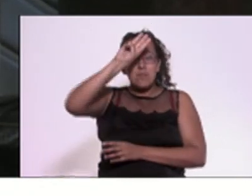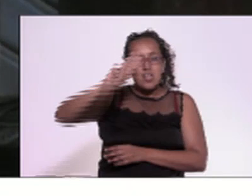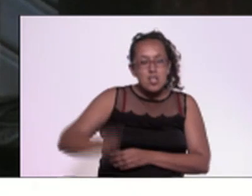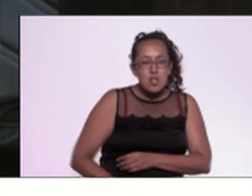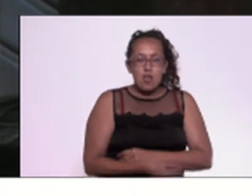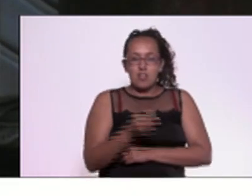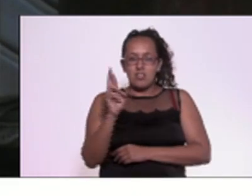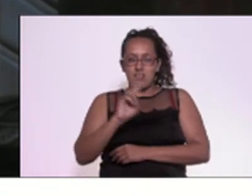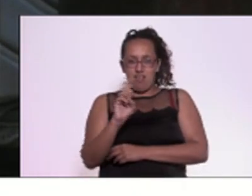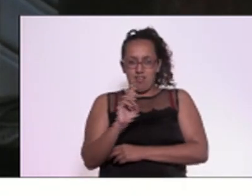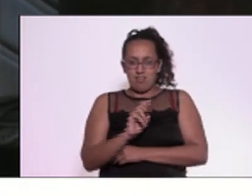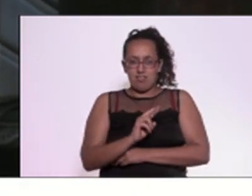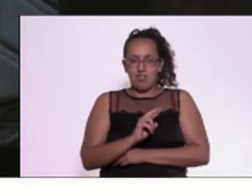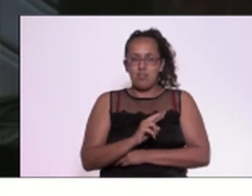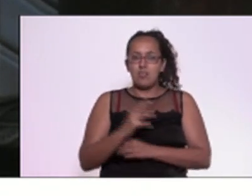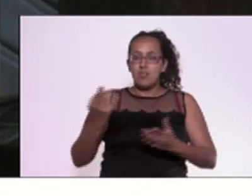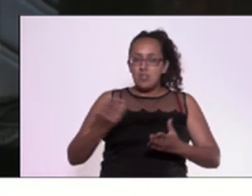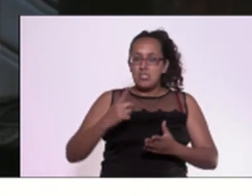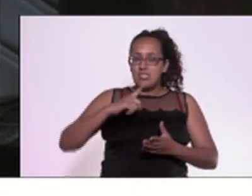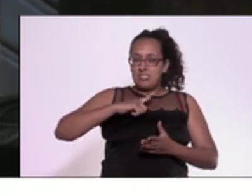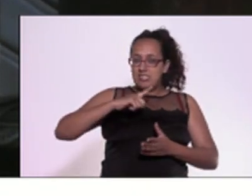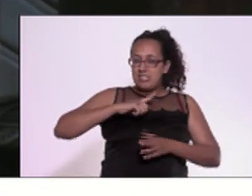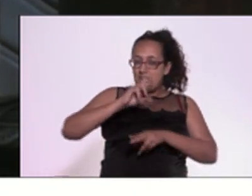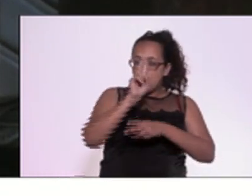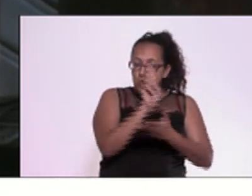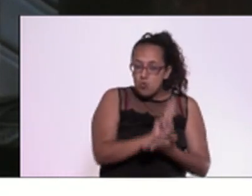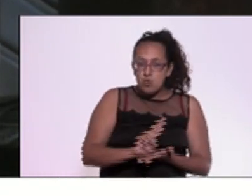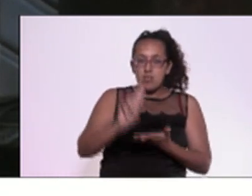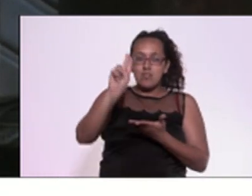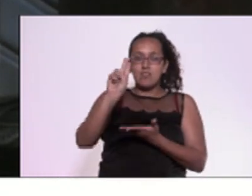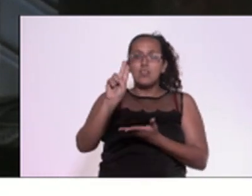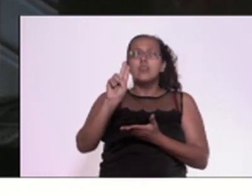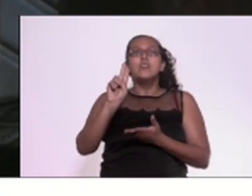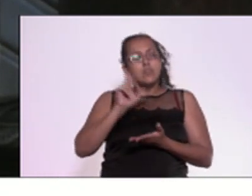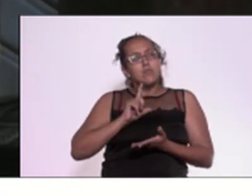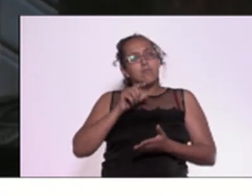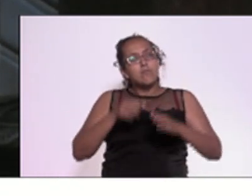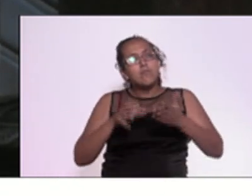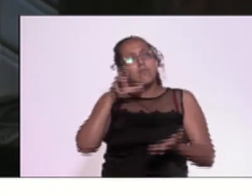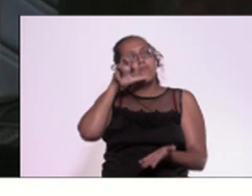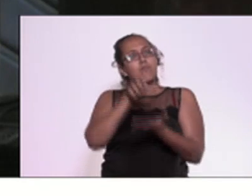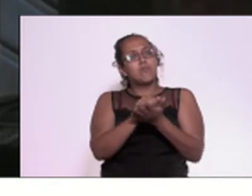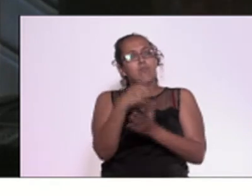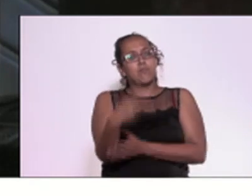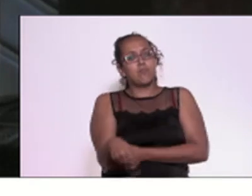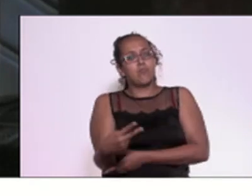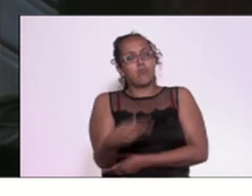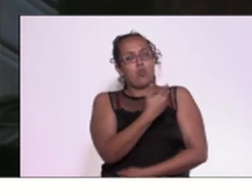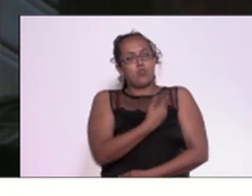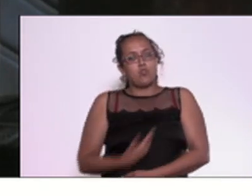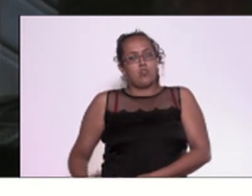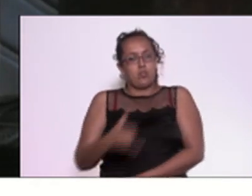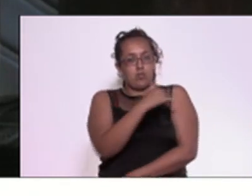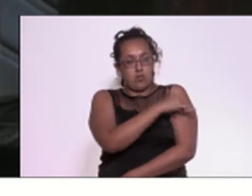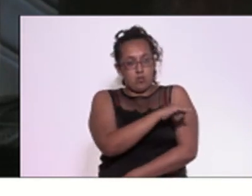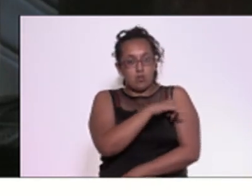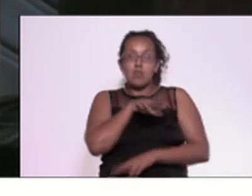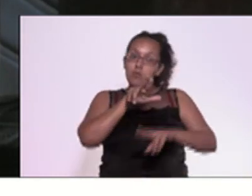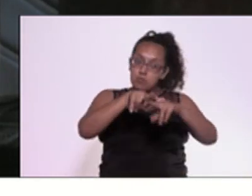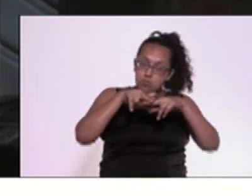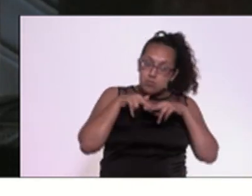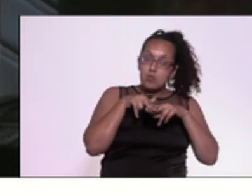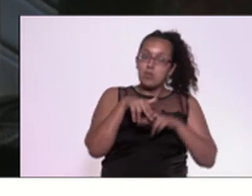calçadas, de suas casas. Para mim foi uma mudança assim fundamental ter conhecido o Adailton, ter conhecido o Ponto Cine